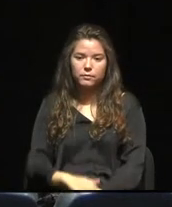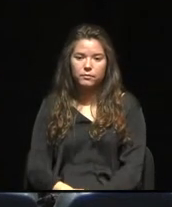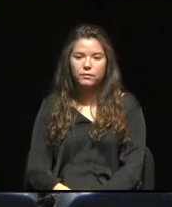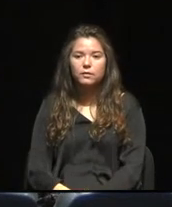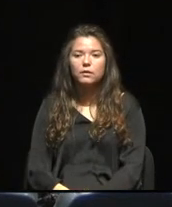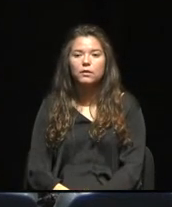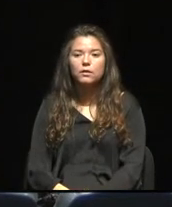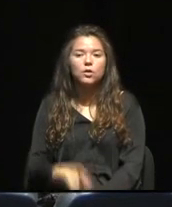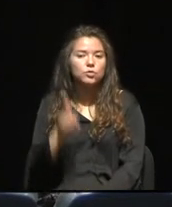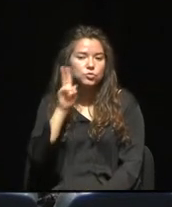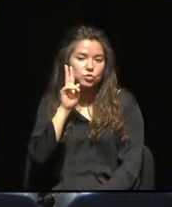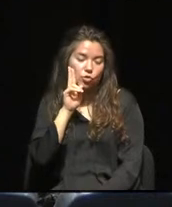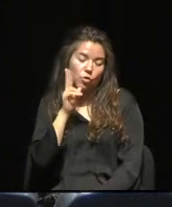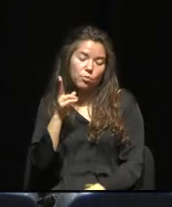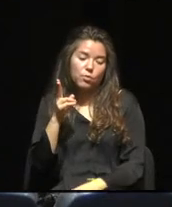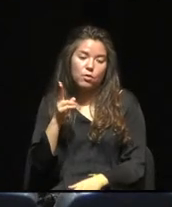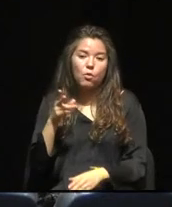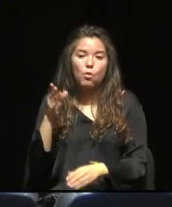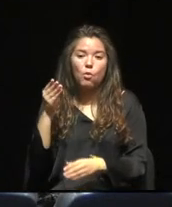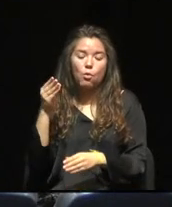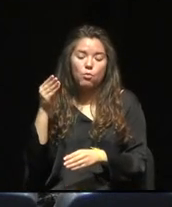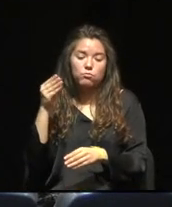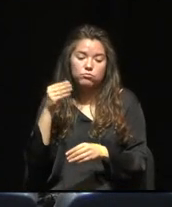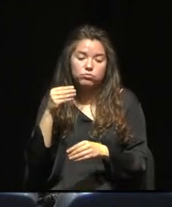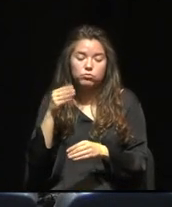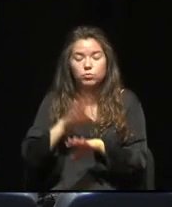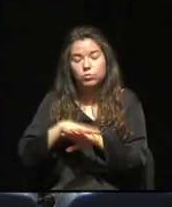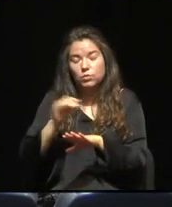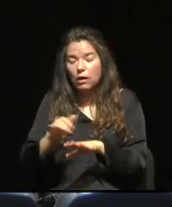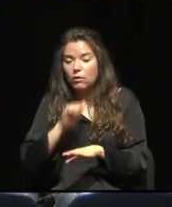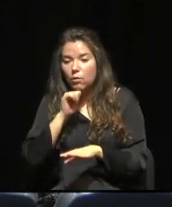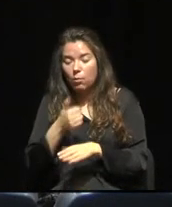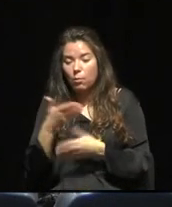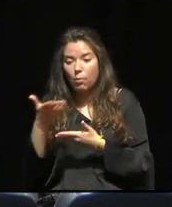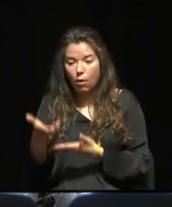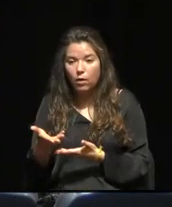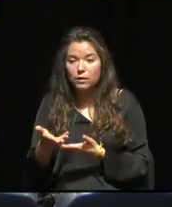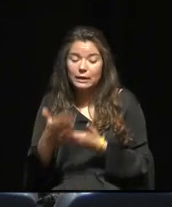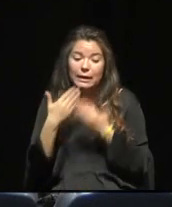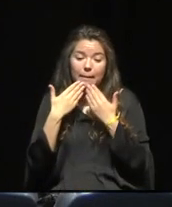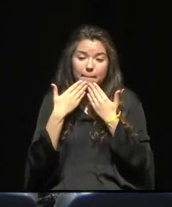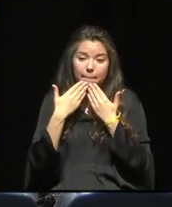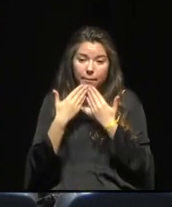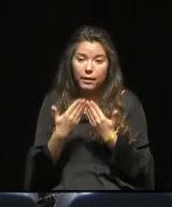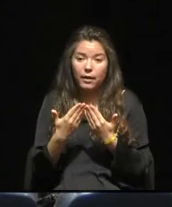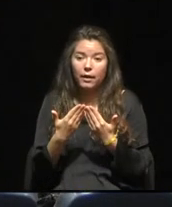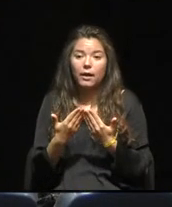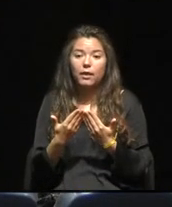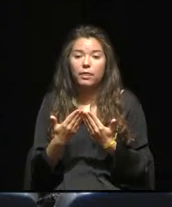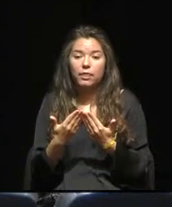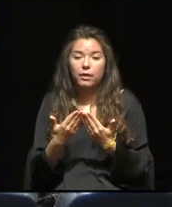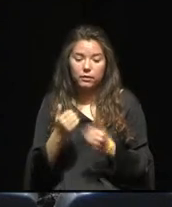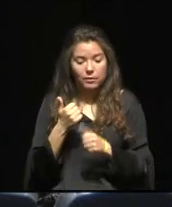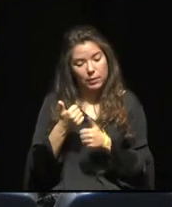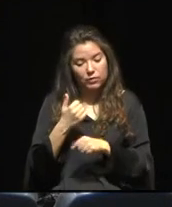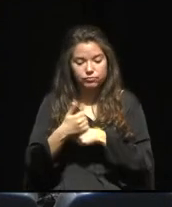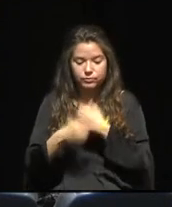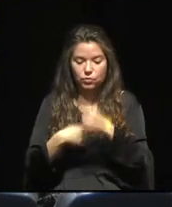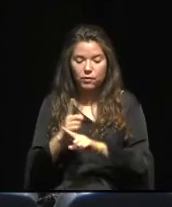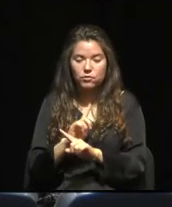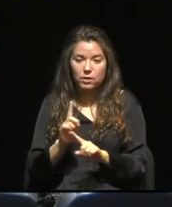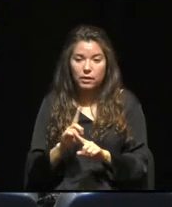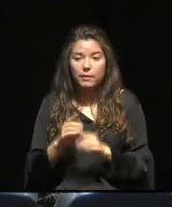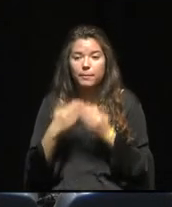solidarize eu peço desculpa um voto pesar um voto pesar que pede que se ainda bem que isto não estava a funcionar que